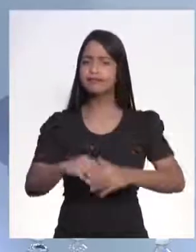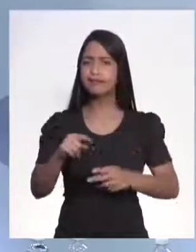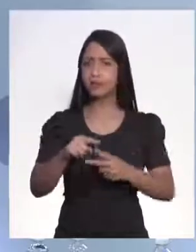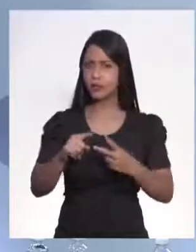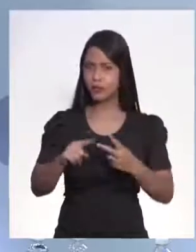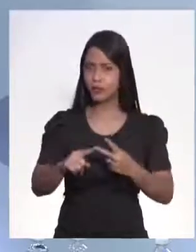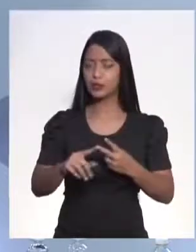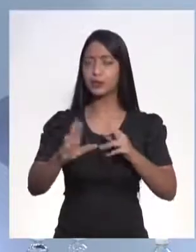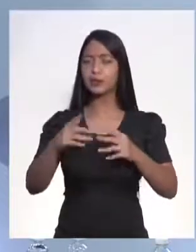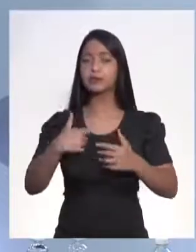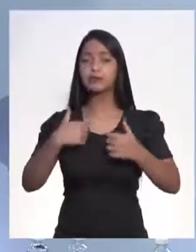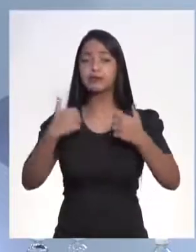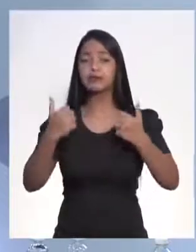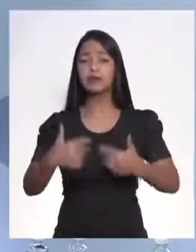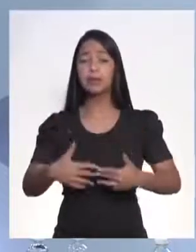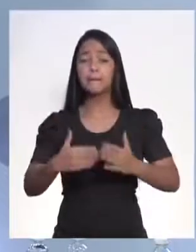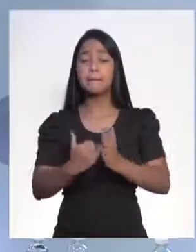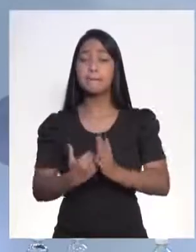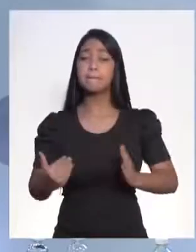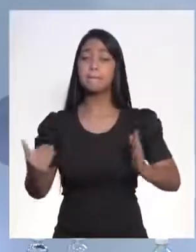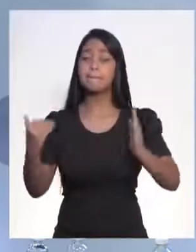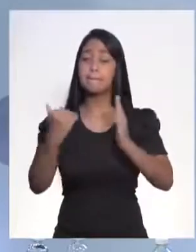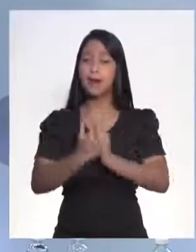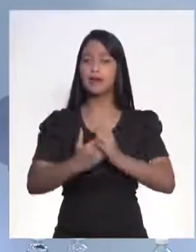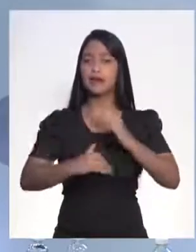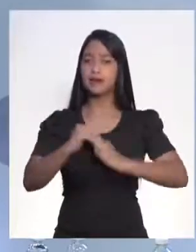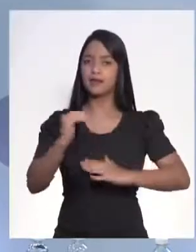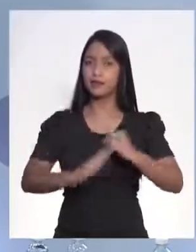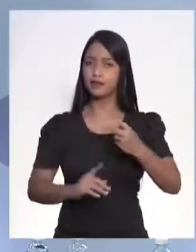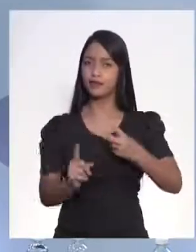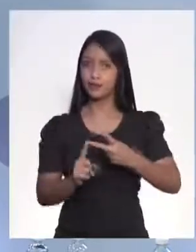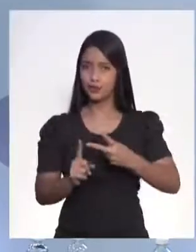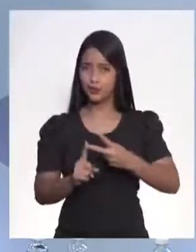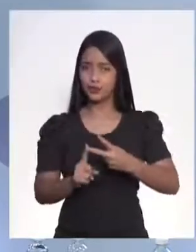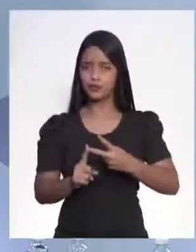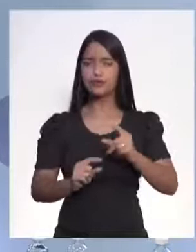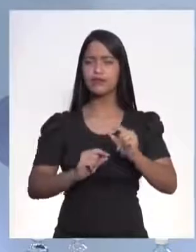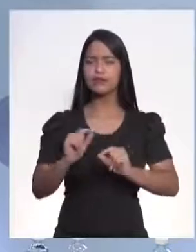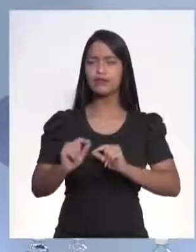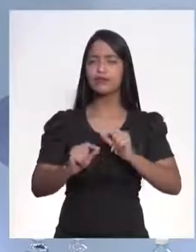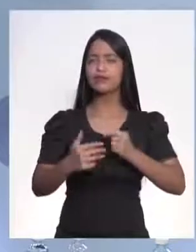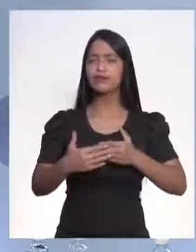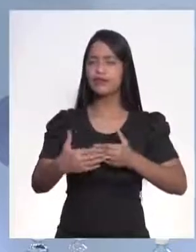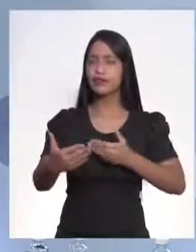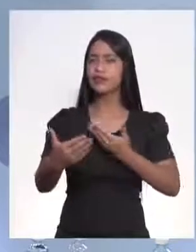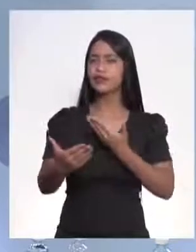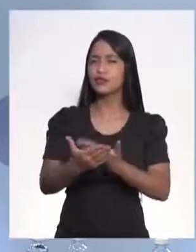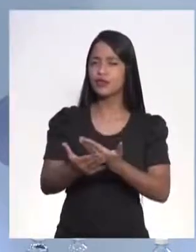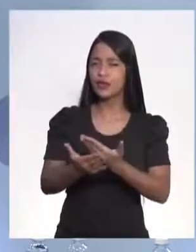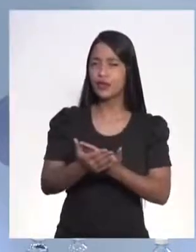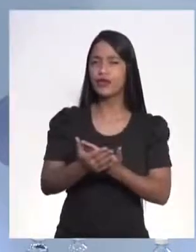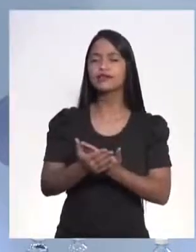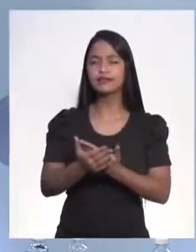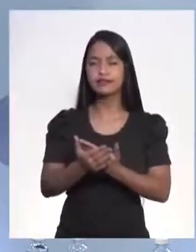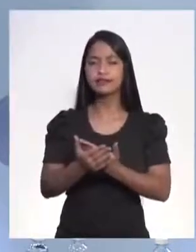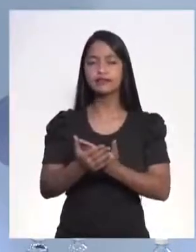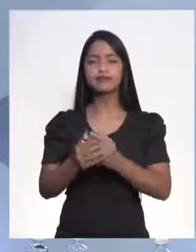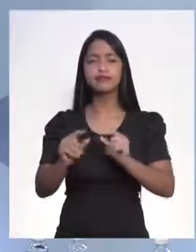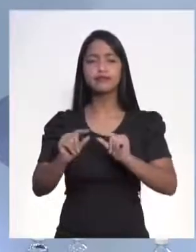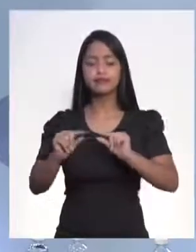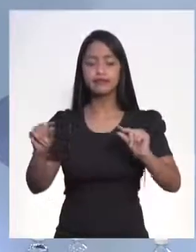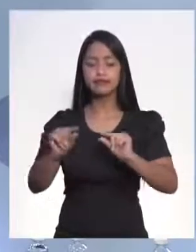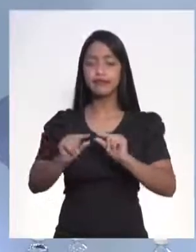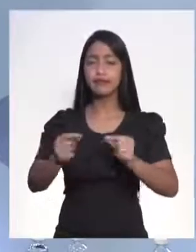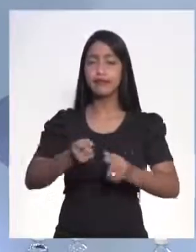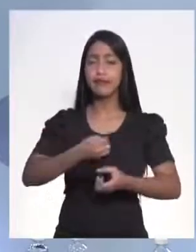mais habilidade de suporte que a gente vai estudar a gente vai explorar todos os caminhos que os poemas